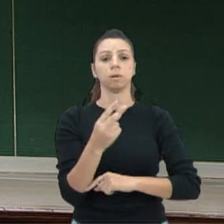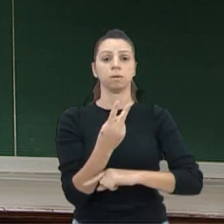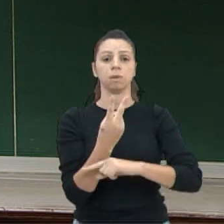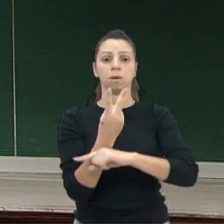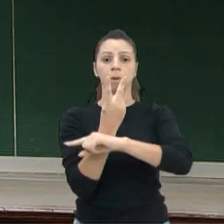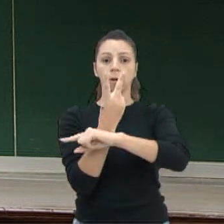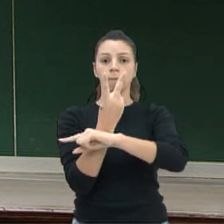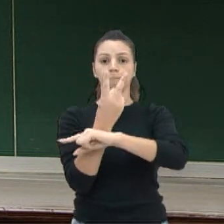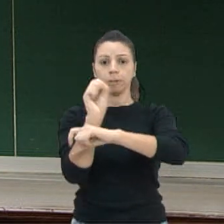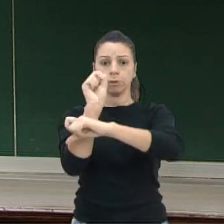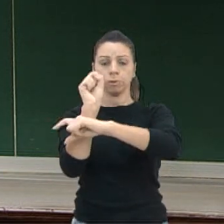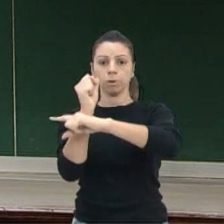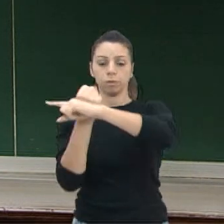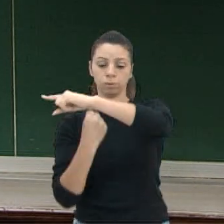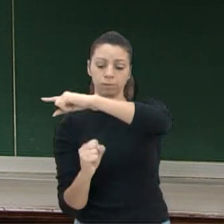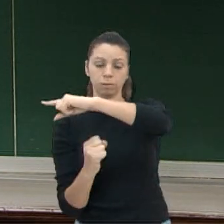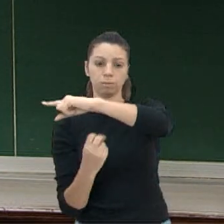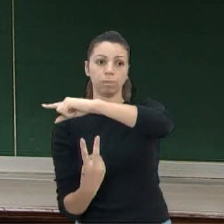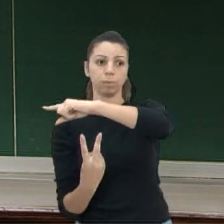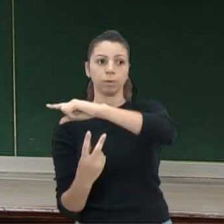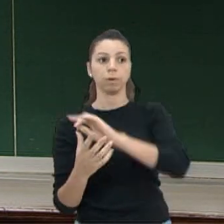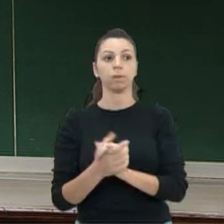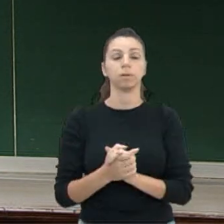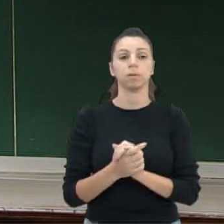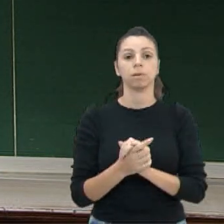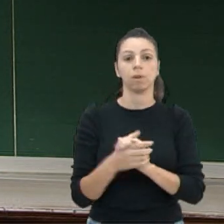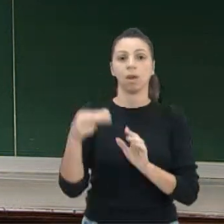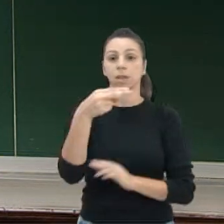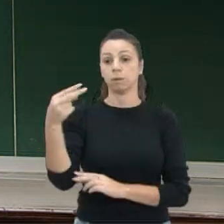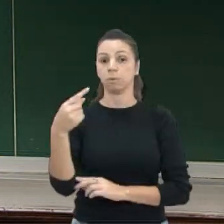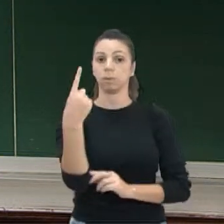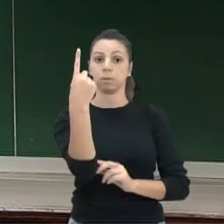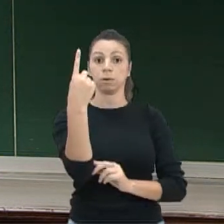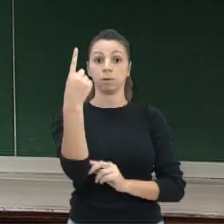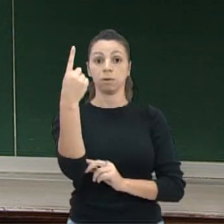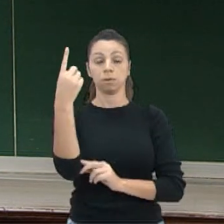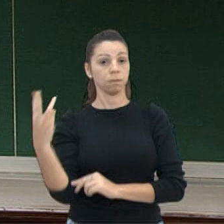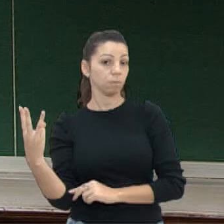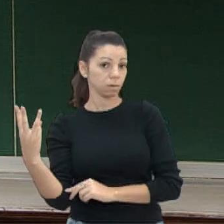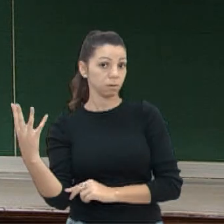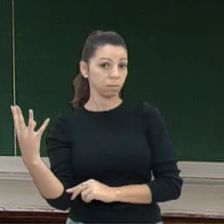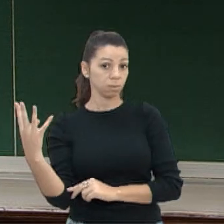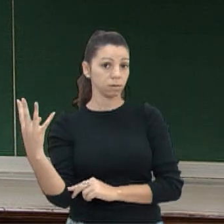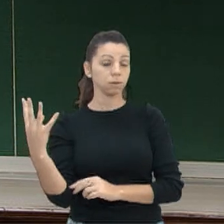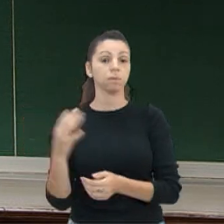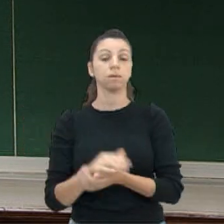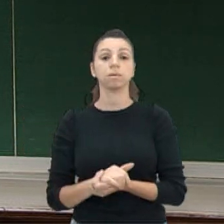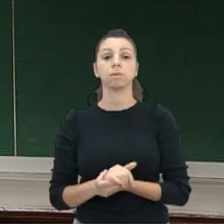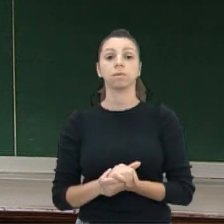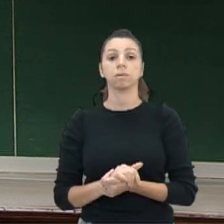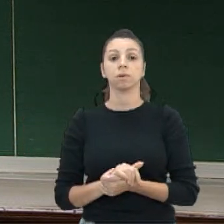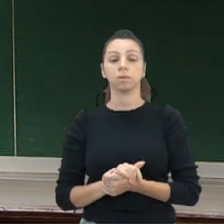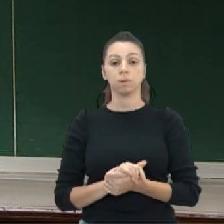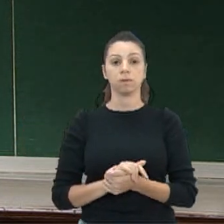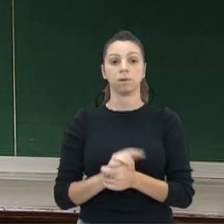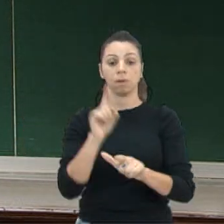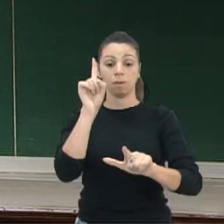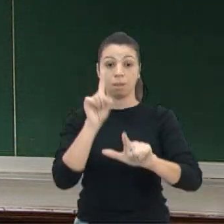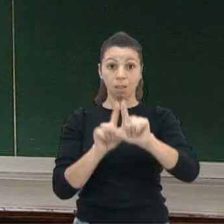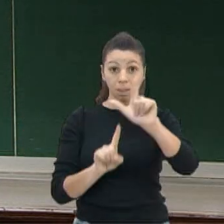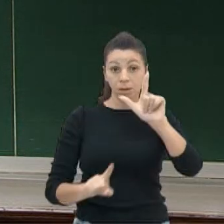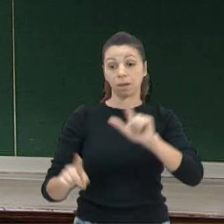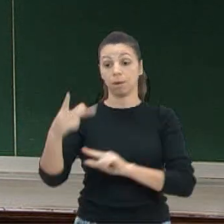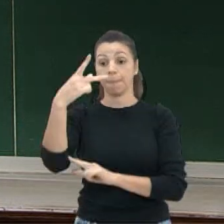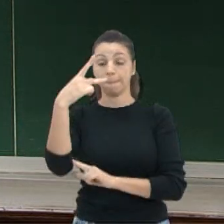a 14. 14 vai ser o valor numérico da minha expressão algébrica da letra